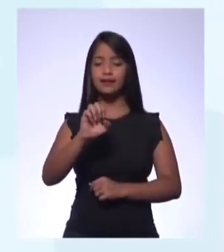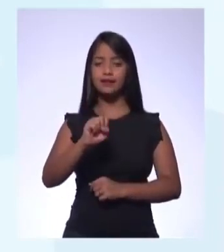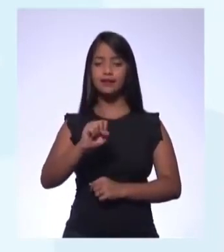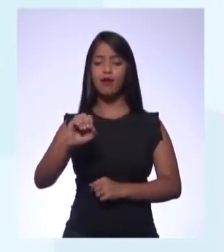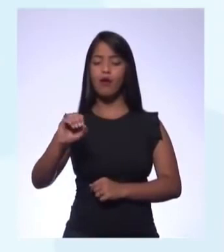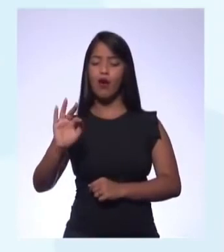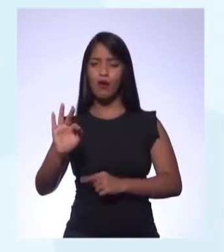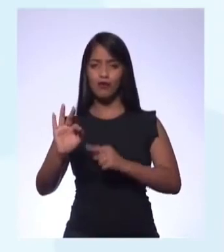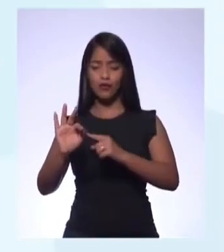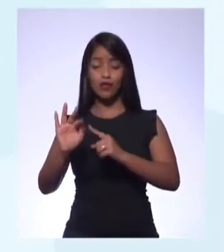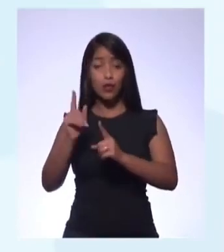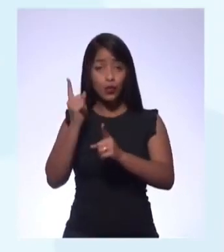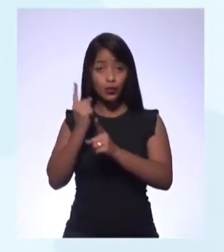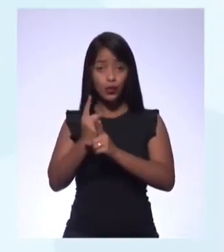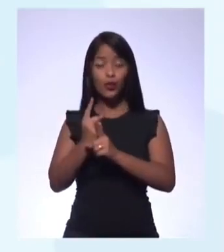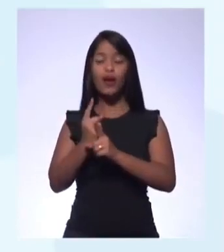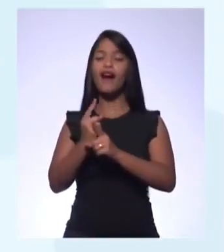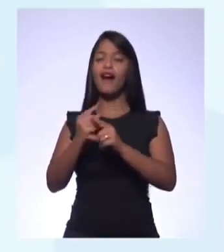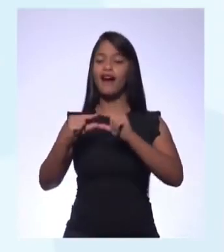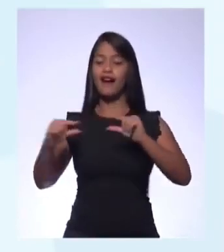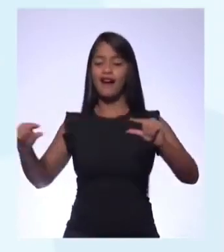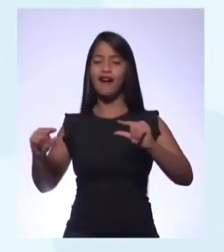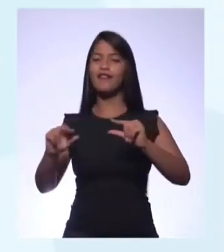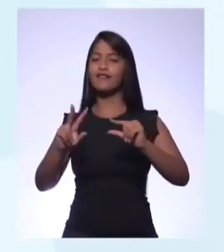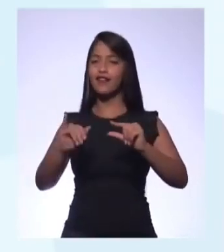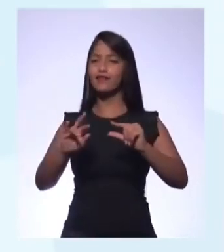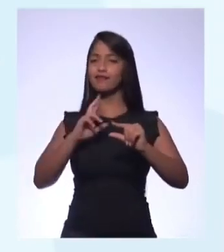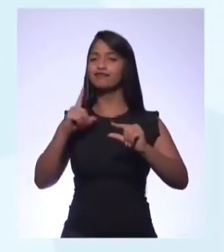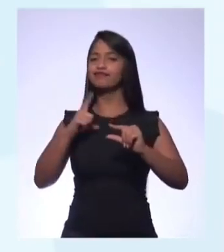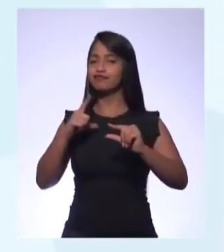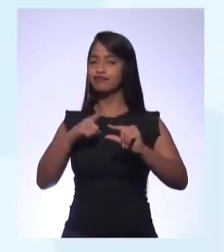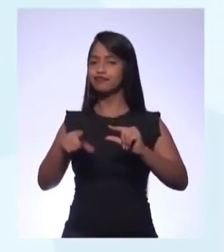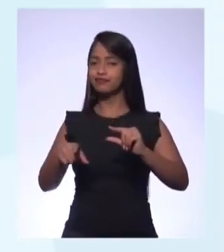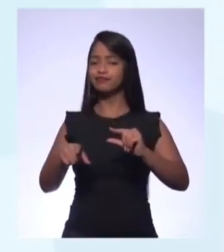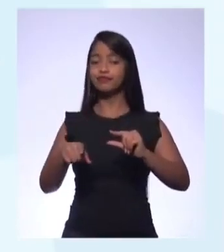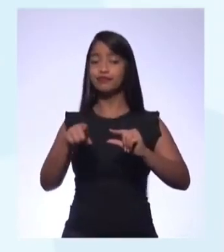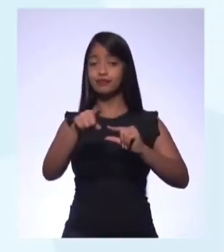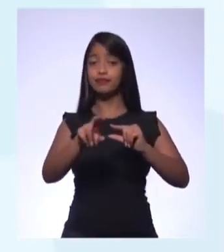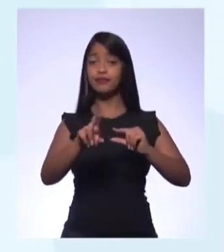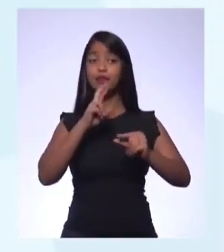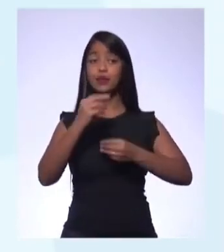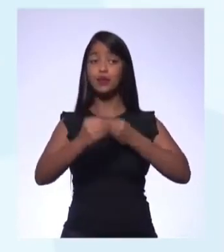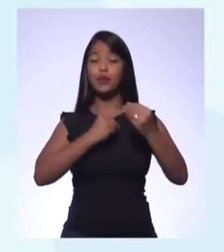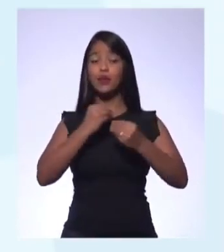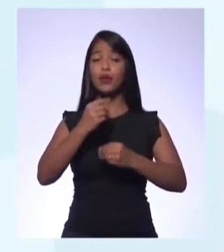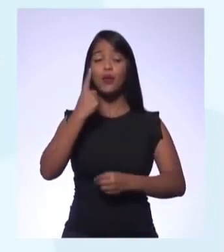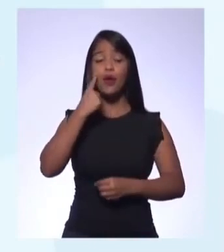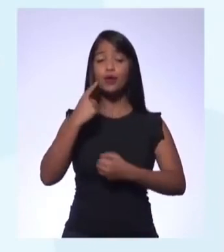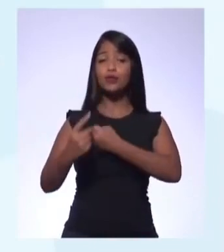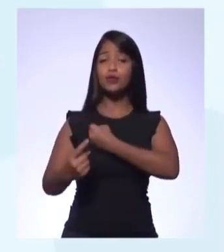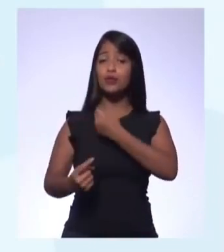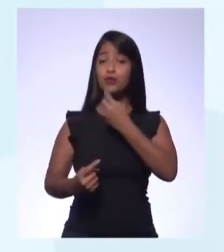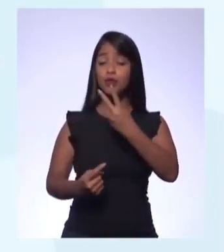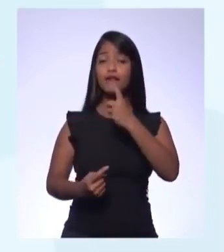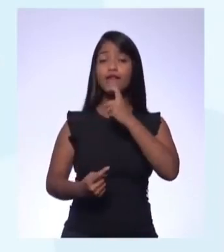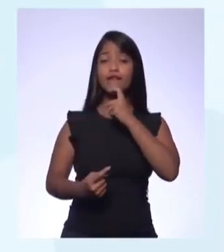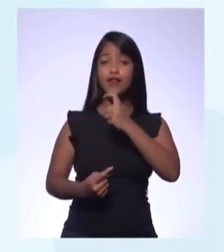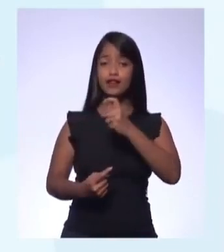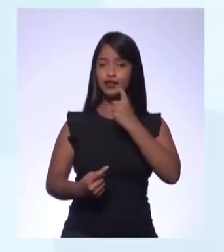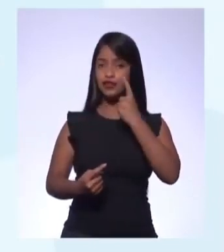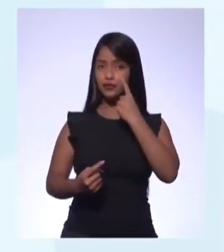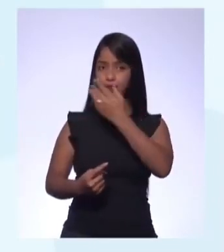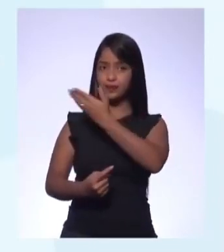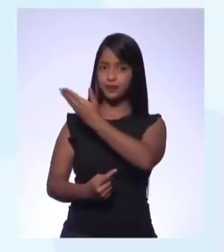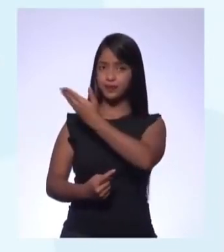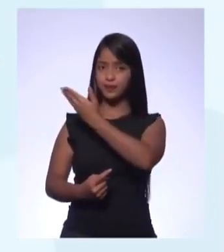of? Ali está a resposta. Você vai colocar no chat como they are e o que está lá no texto.